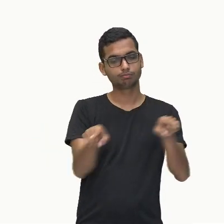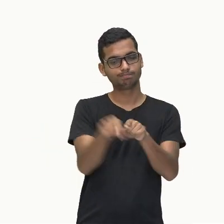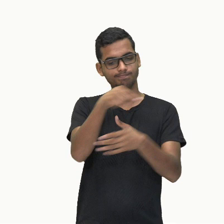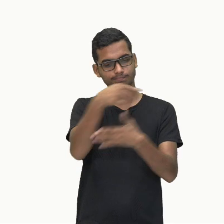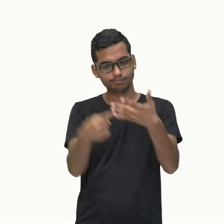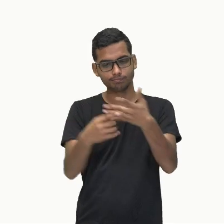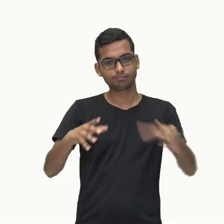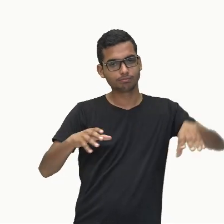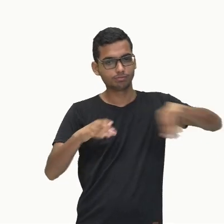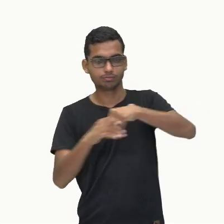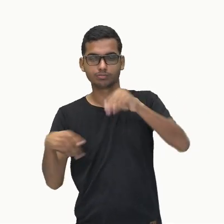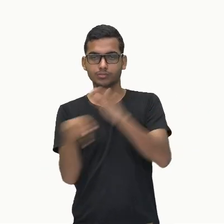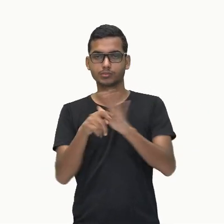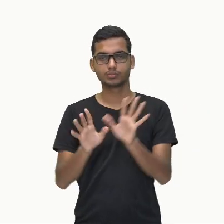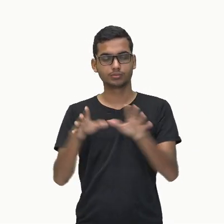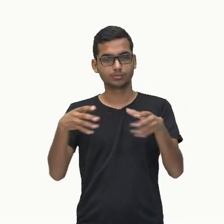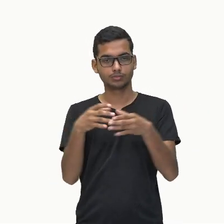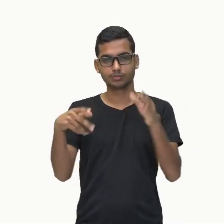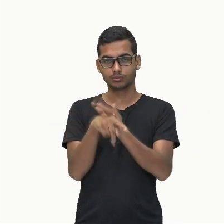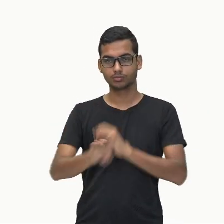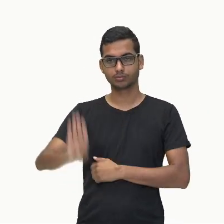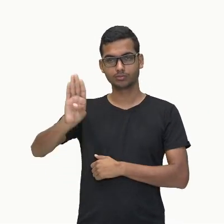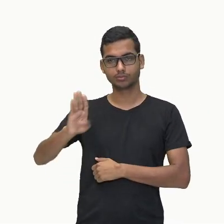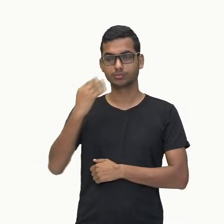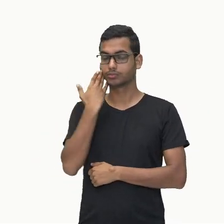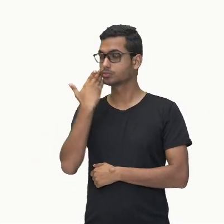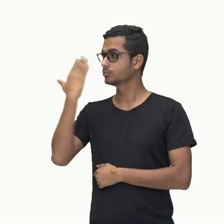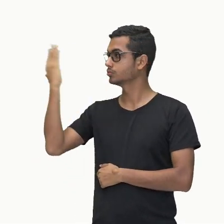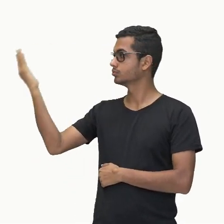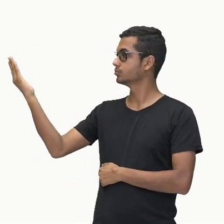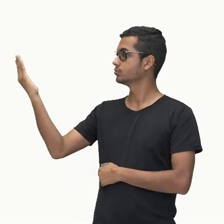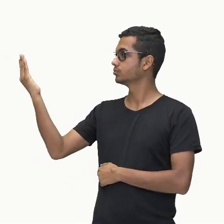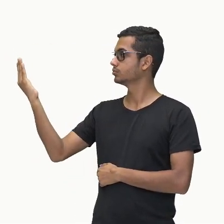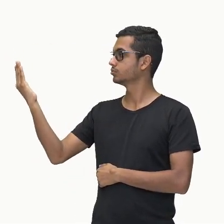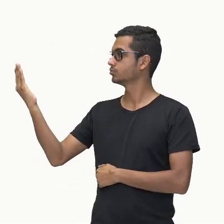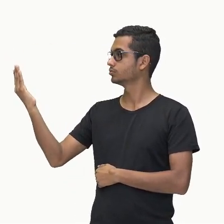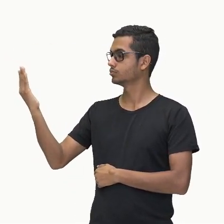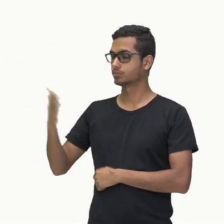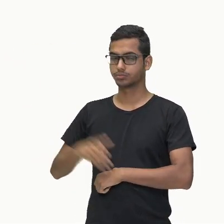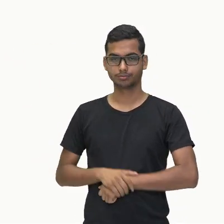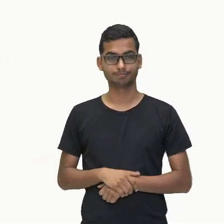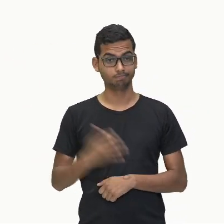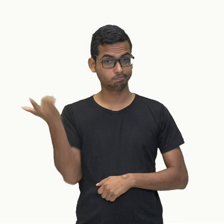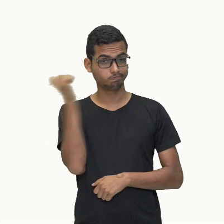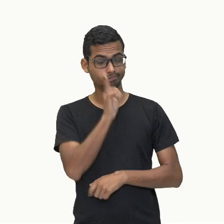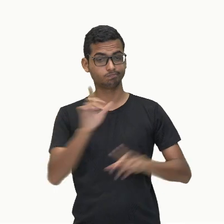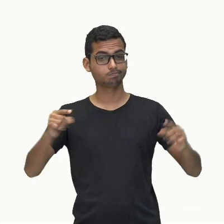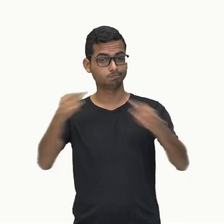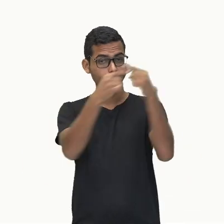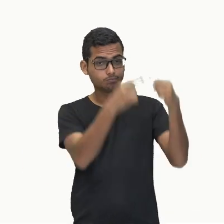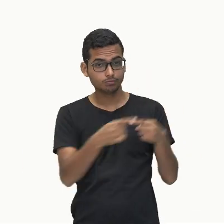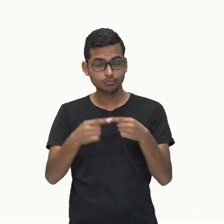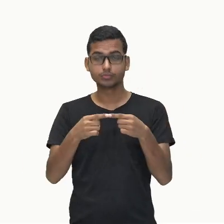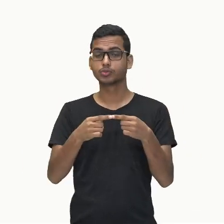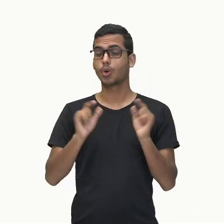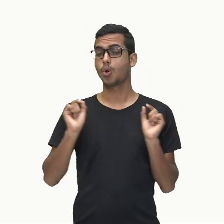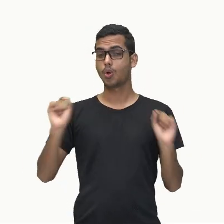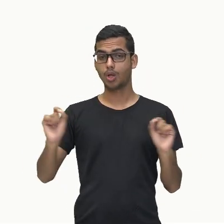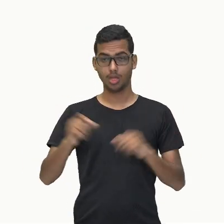menos 2 que também está no conjunto B. Então, essa é uma relação que ainda não